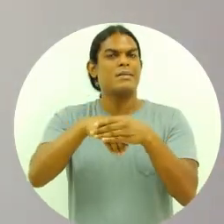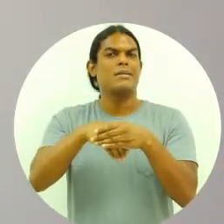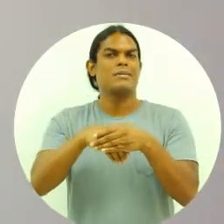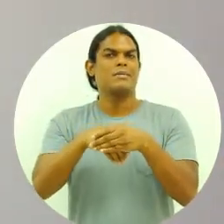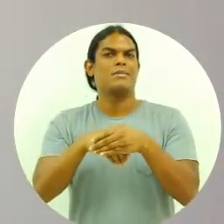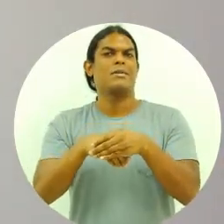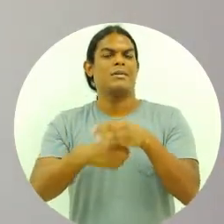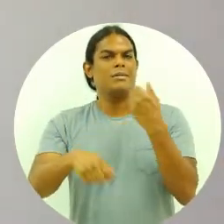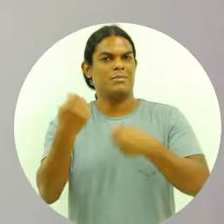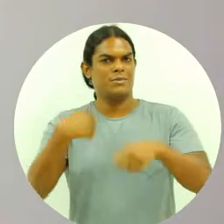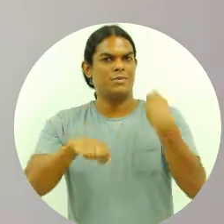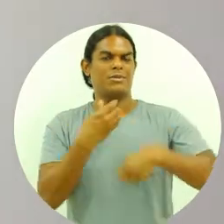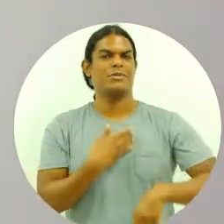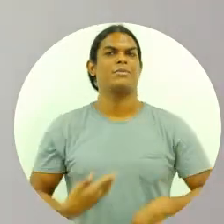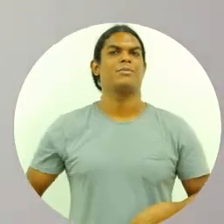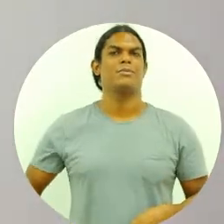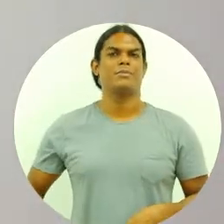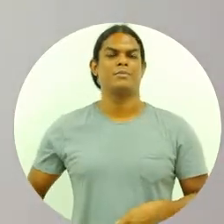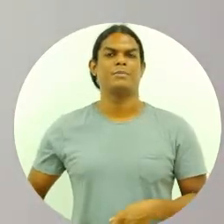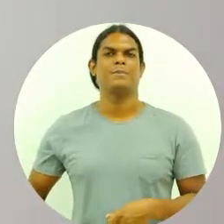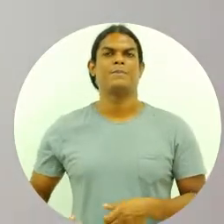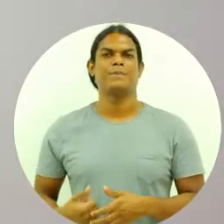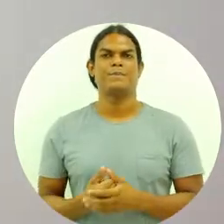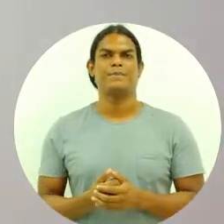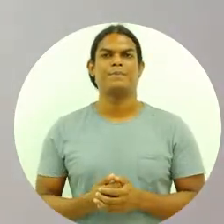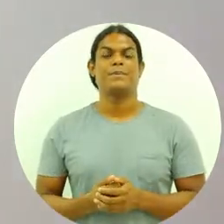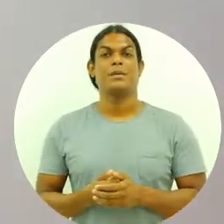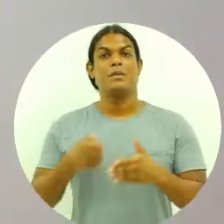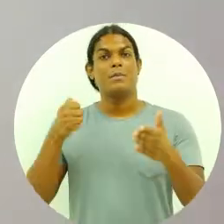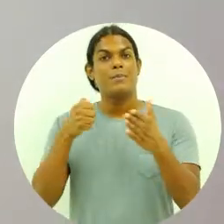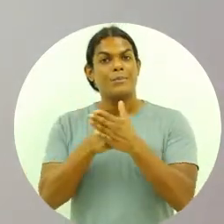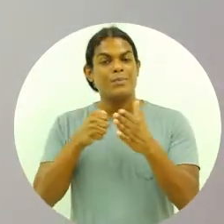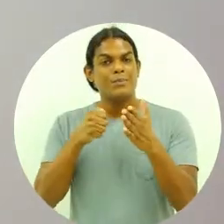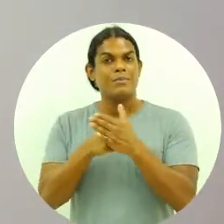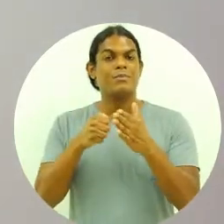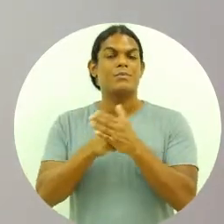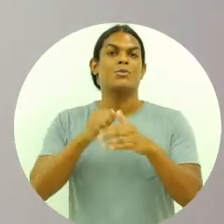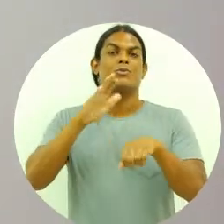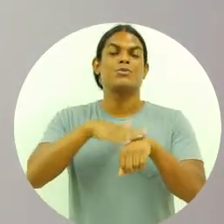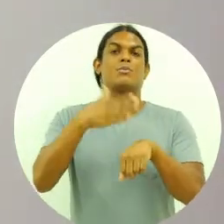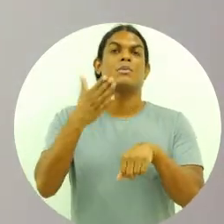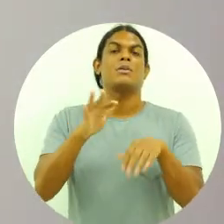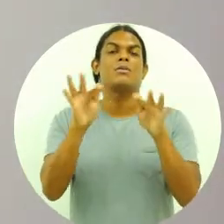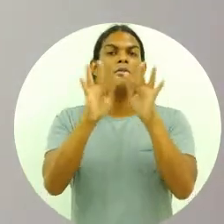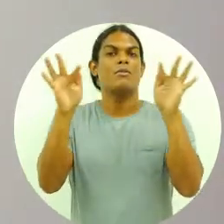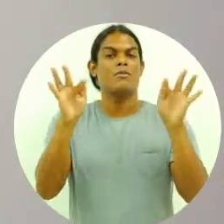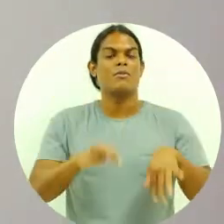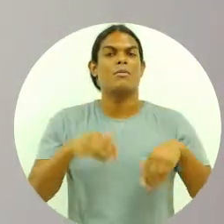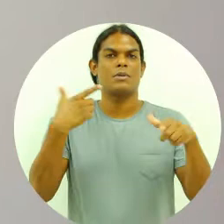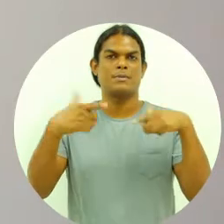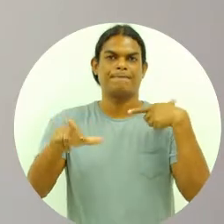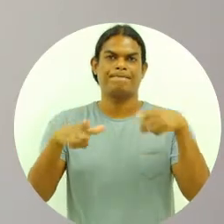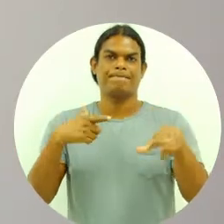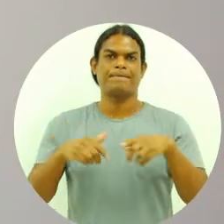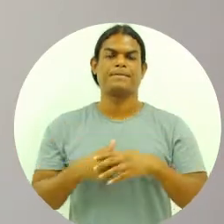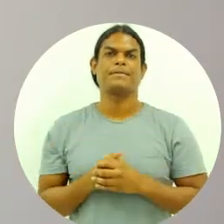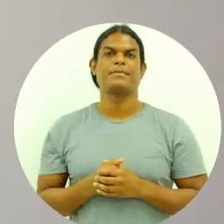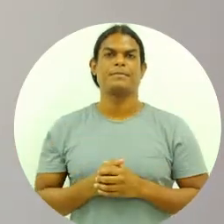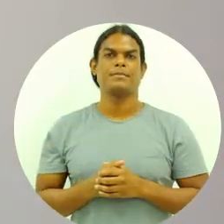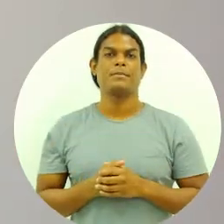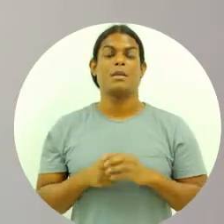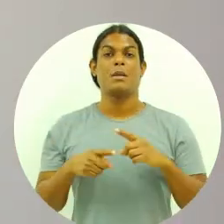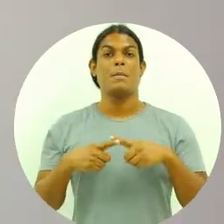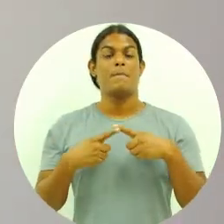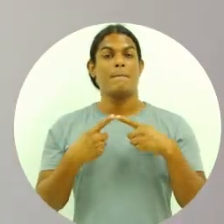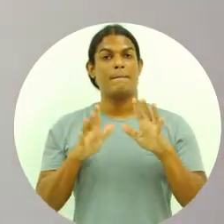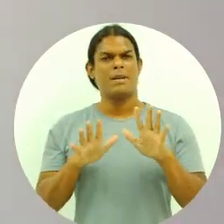fomentadas, sobretudo, pela exigência da eficiência no serviço público. Mas não fica por aí,